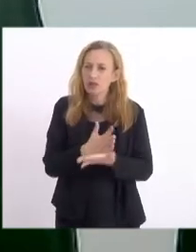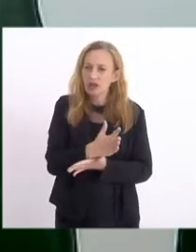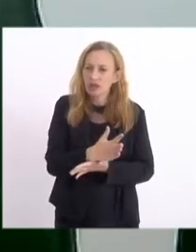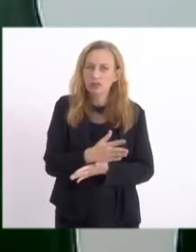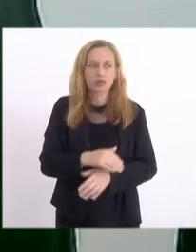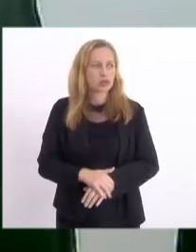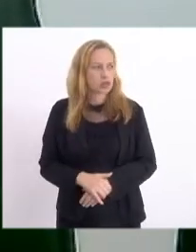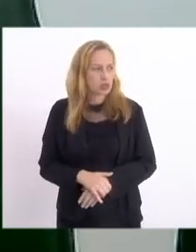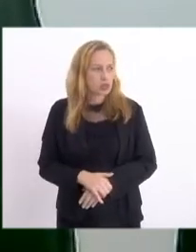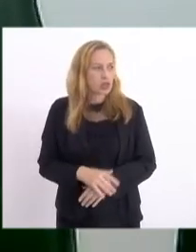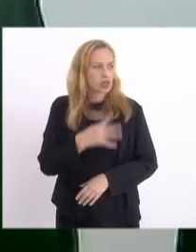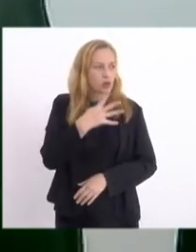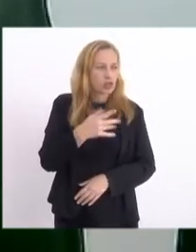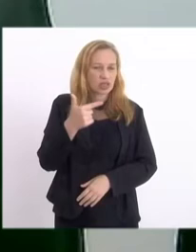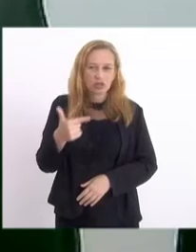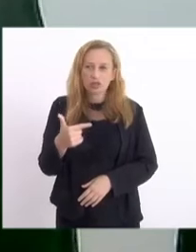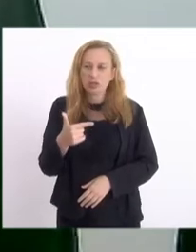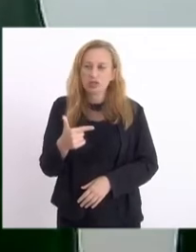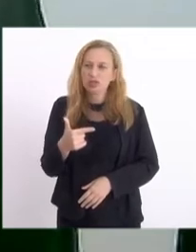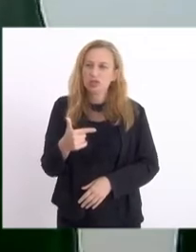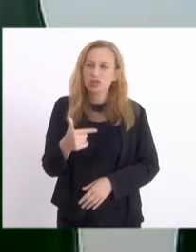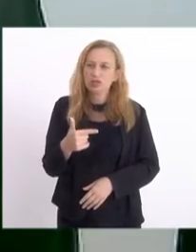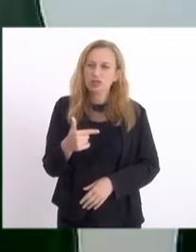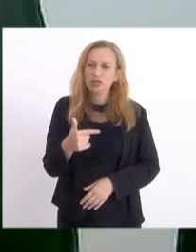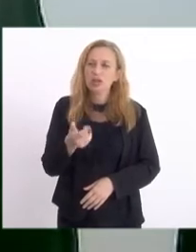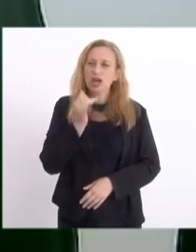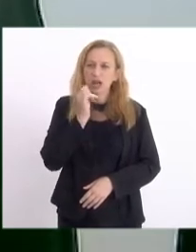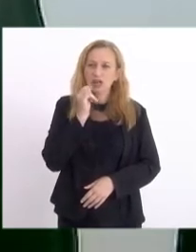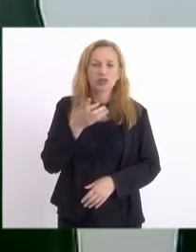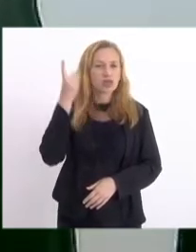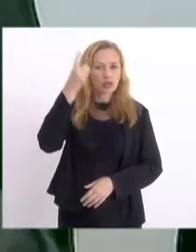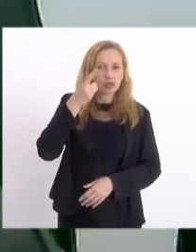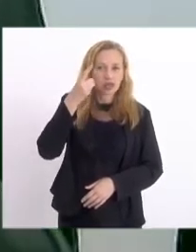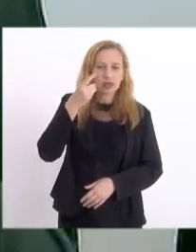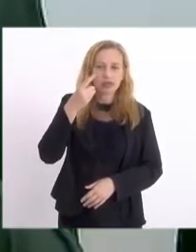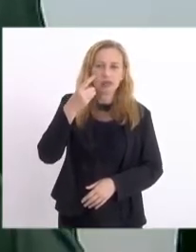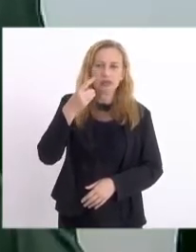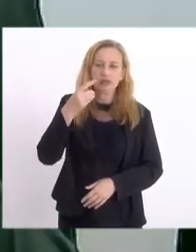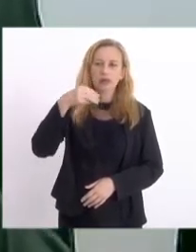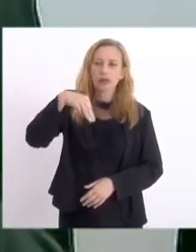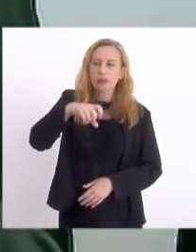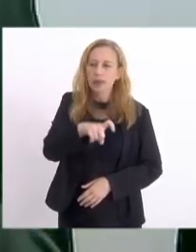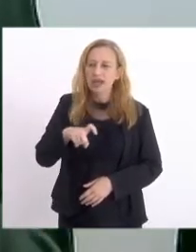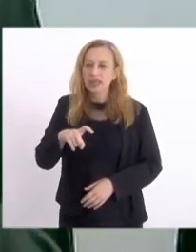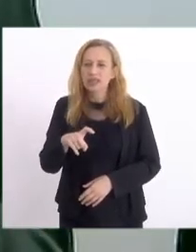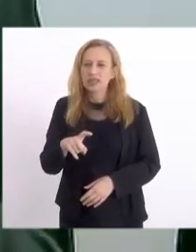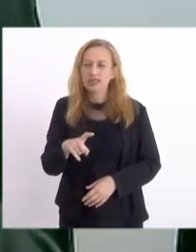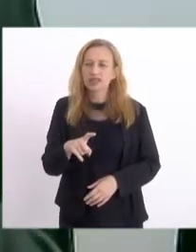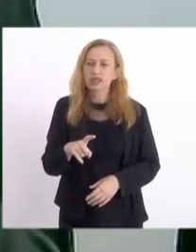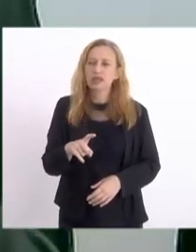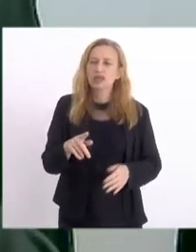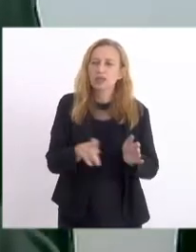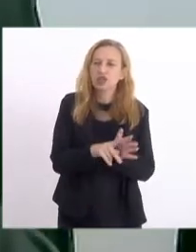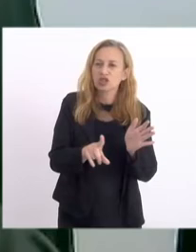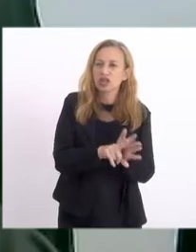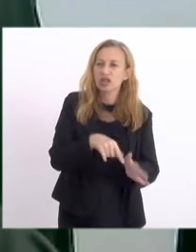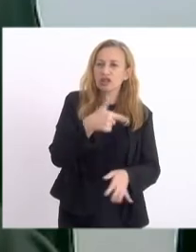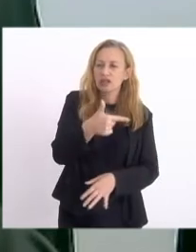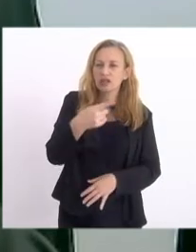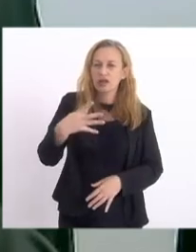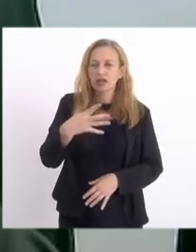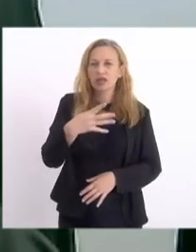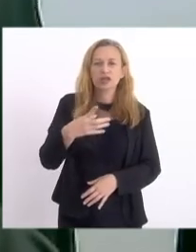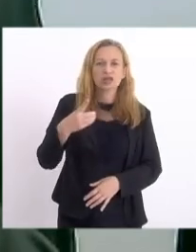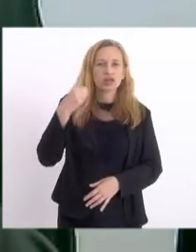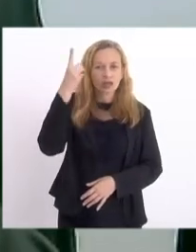aprovado. 42, relator deputado Marcos Miller, projeto de lei 4794/2021, autoria do deputado